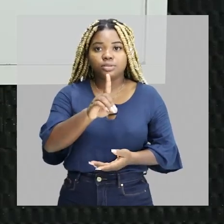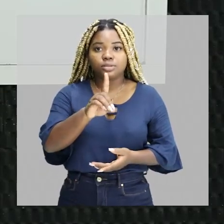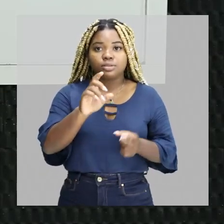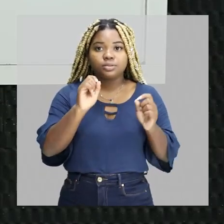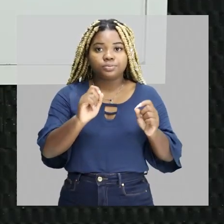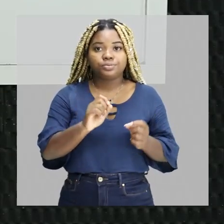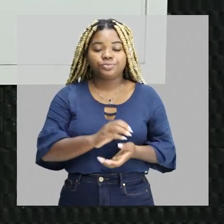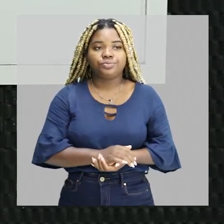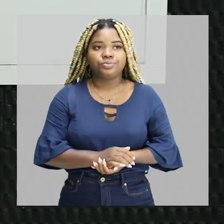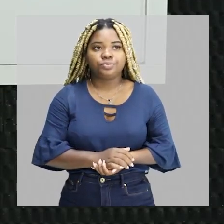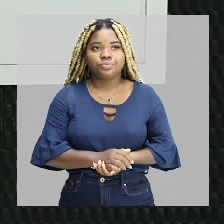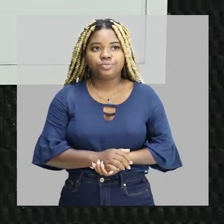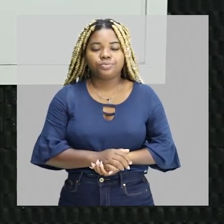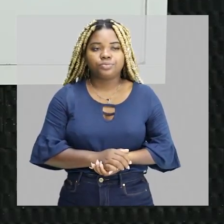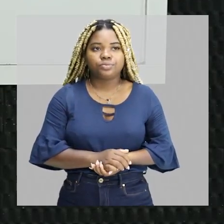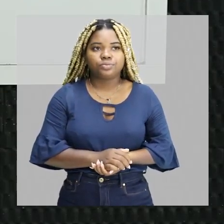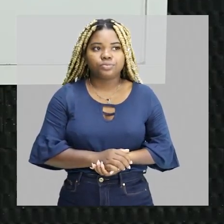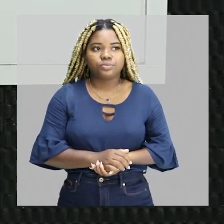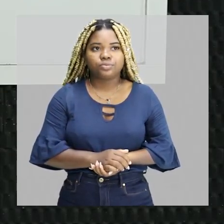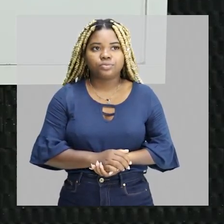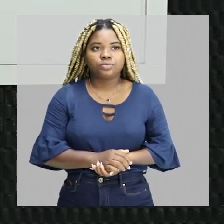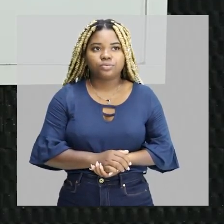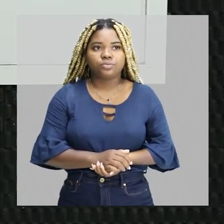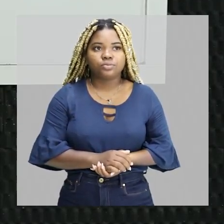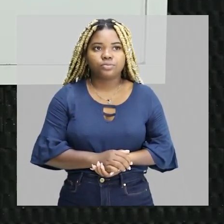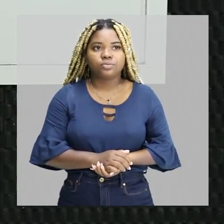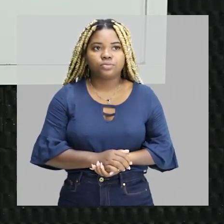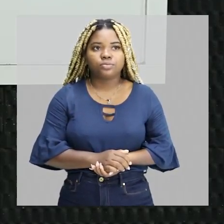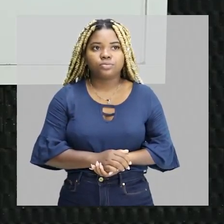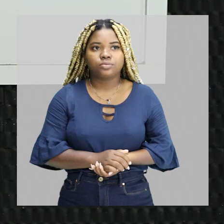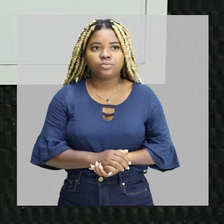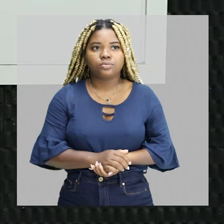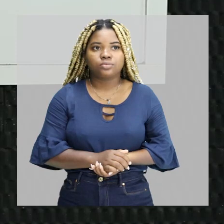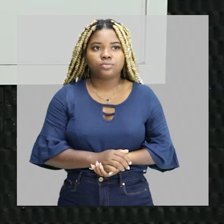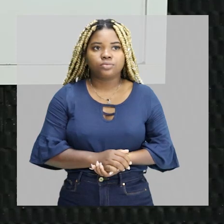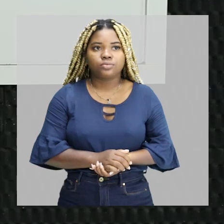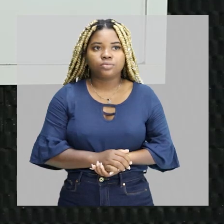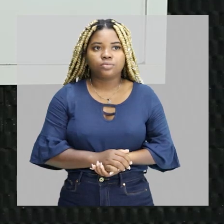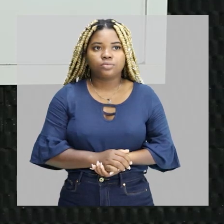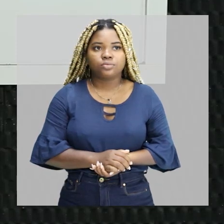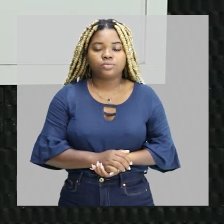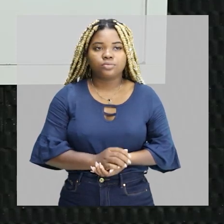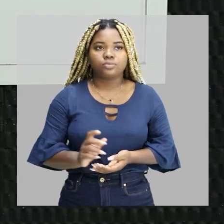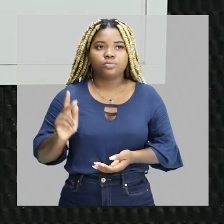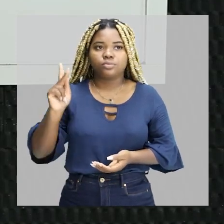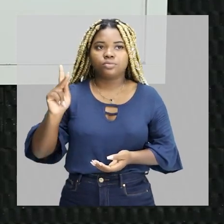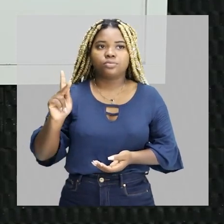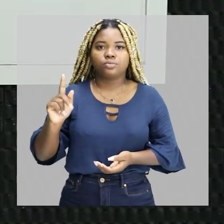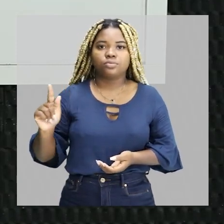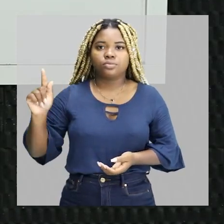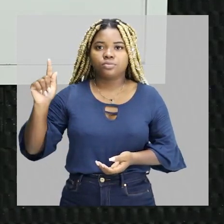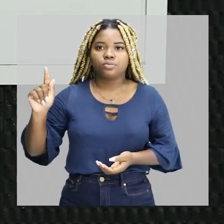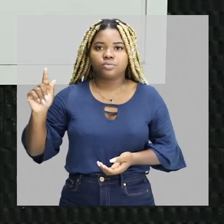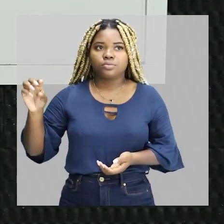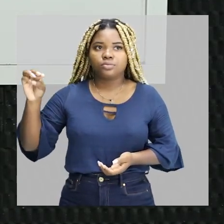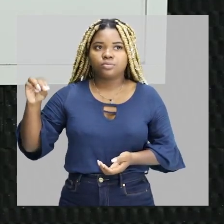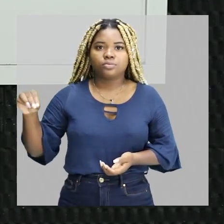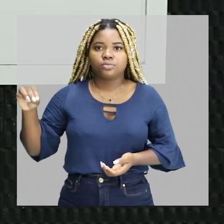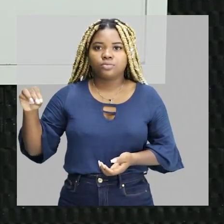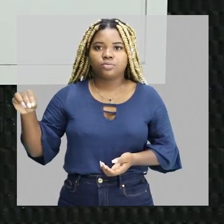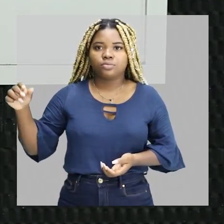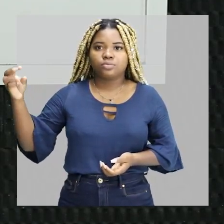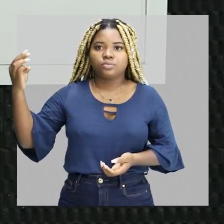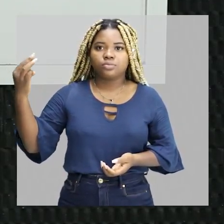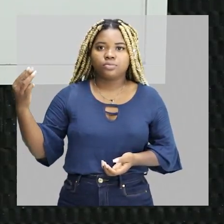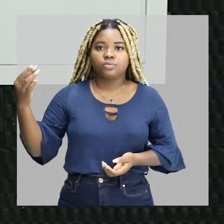aqui, né? Então a densidade, a unidade que nós vamos trabalhar, quilogramas por metros cúbicos. Mas a